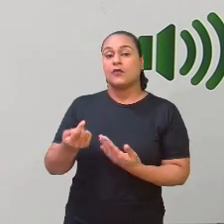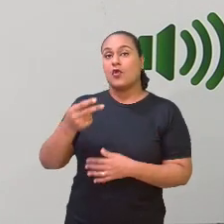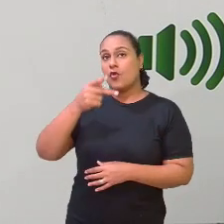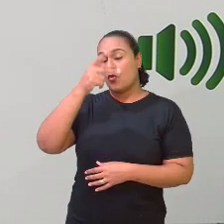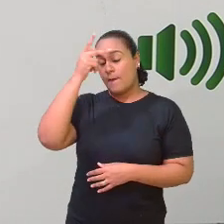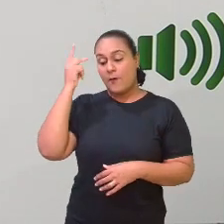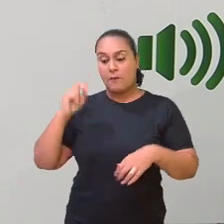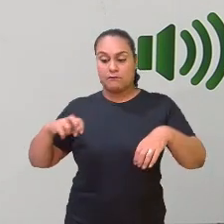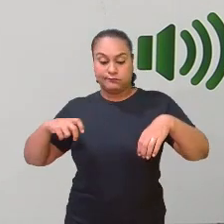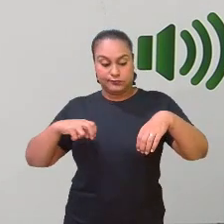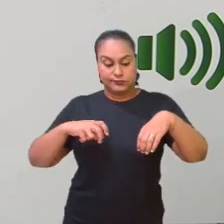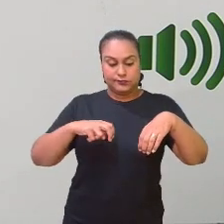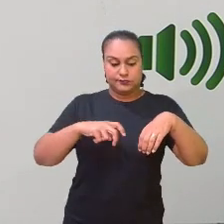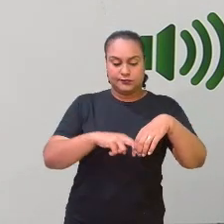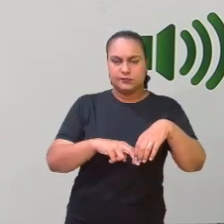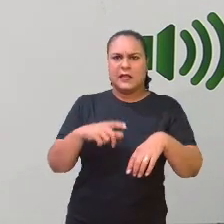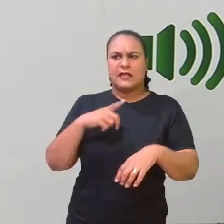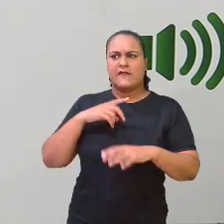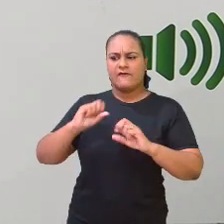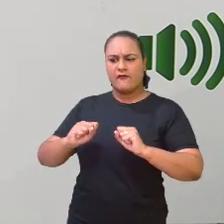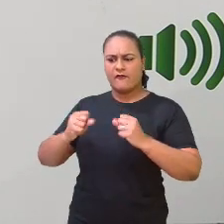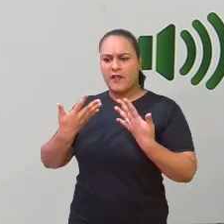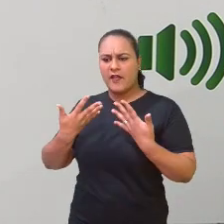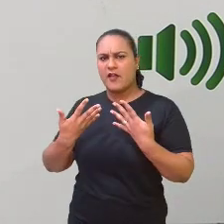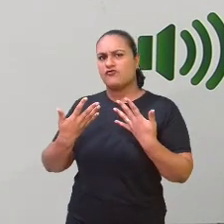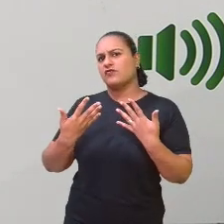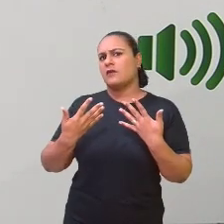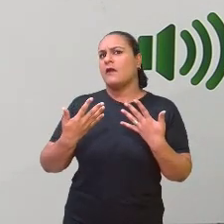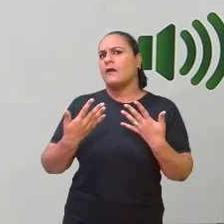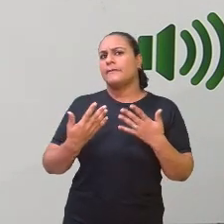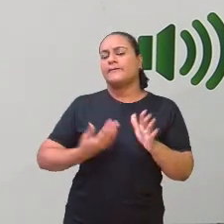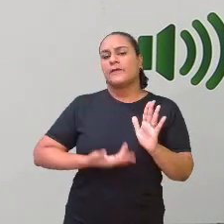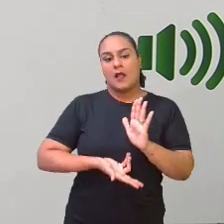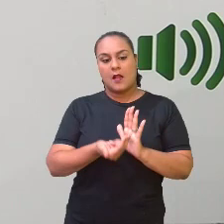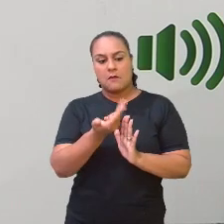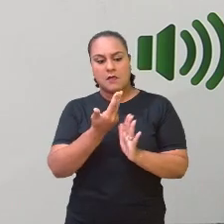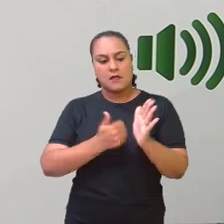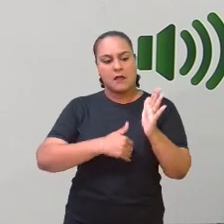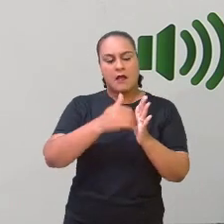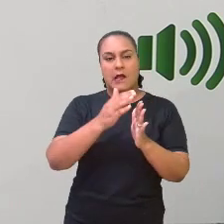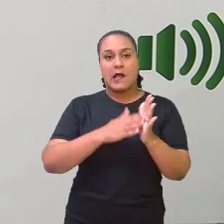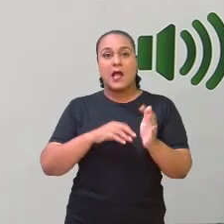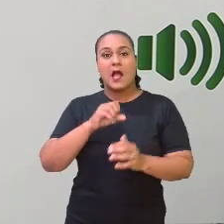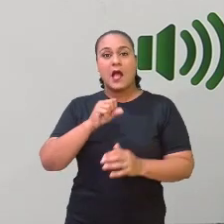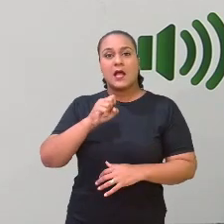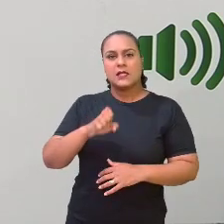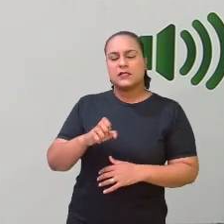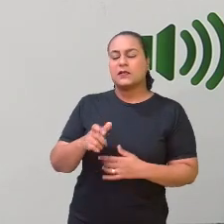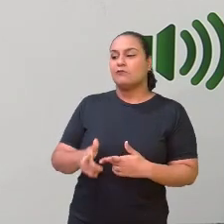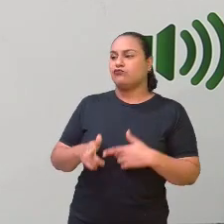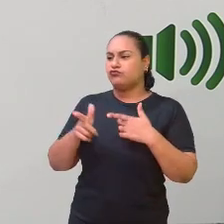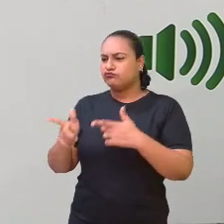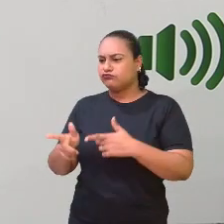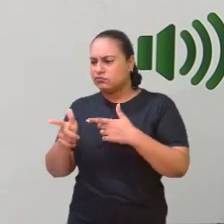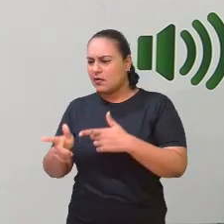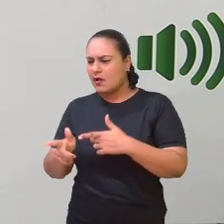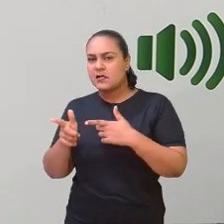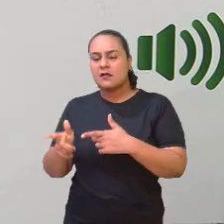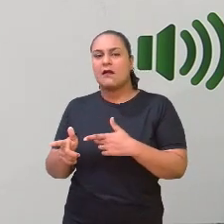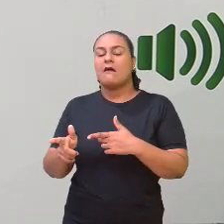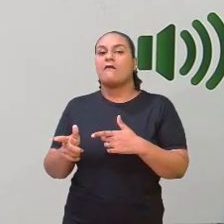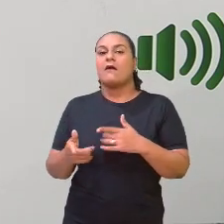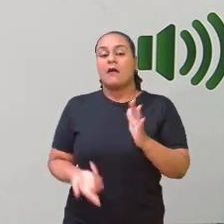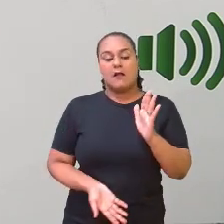uma festa, então ele registrava. Se ele fizesse uma grande caçada, ele registrava também. Se ele encontrasse